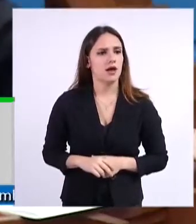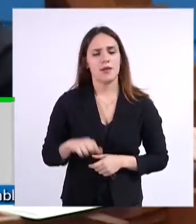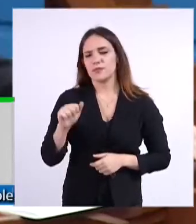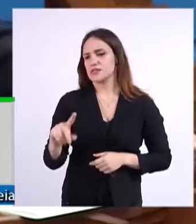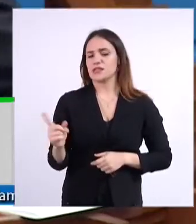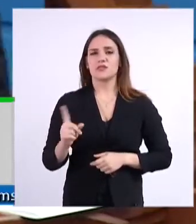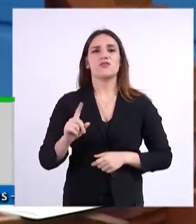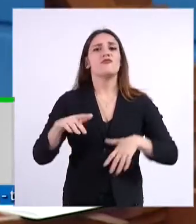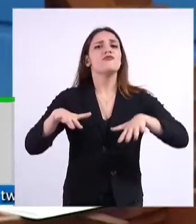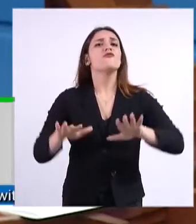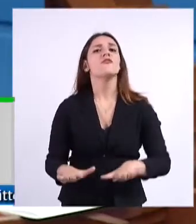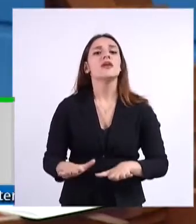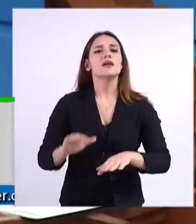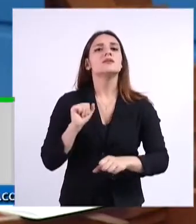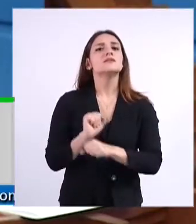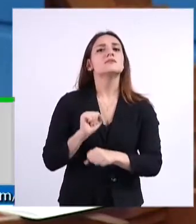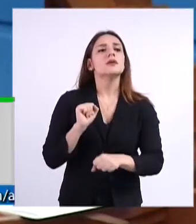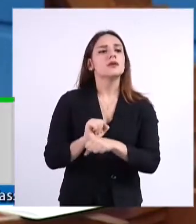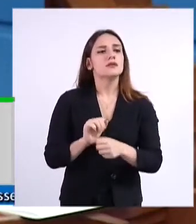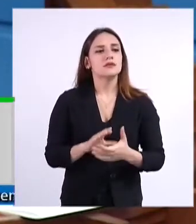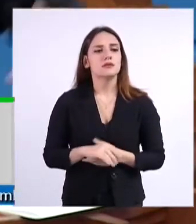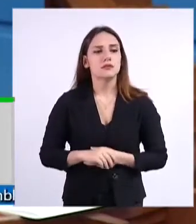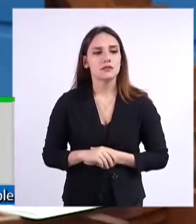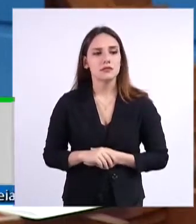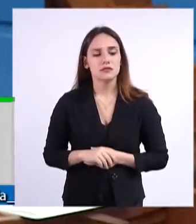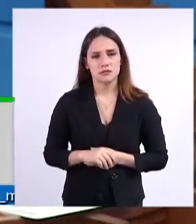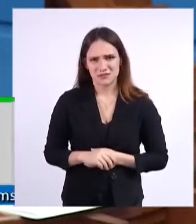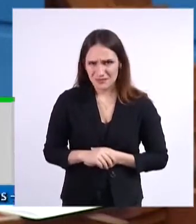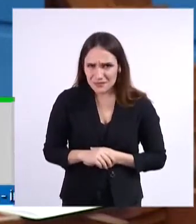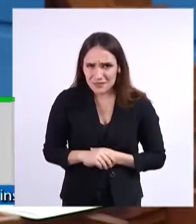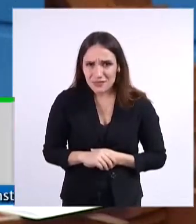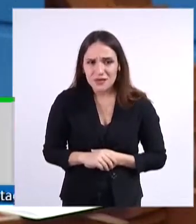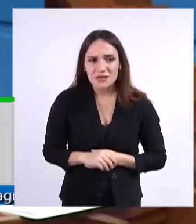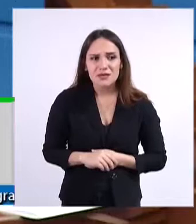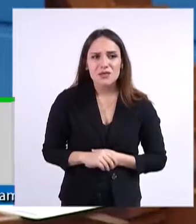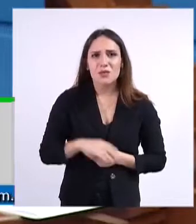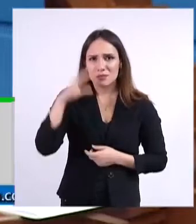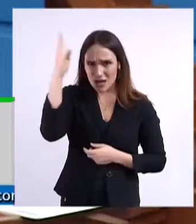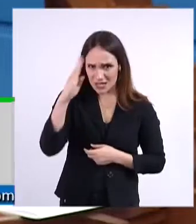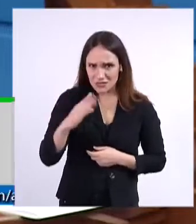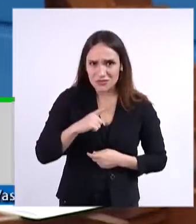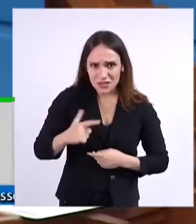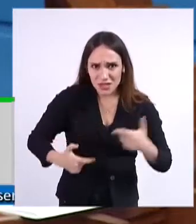ele vai para a reserva e fica lá de prontidão, como se o Brasil estivesse em guerra,